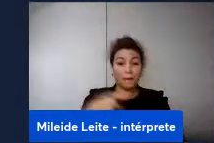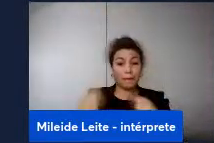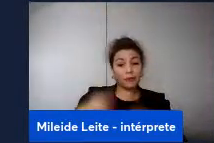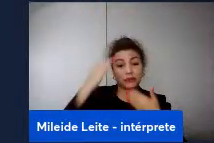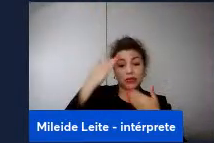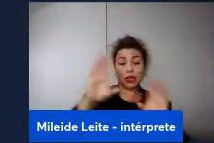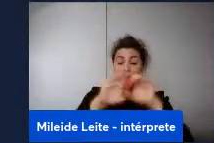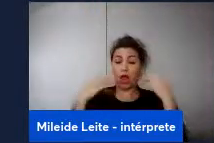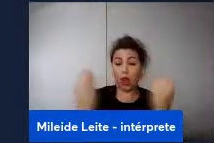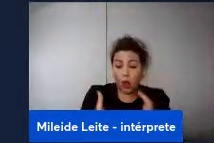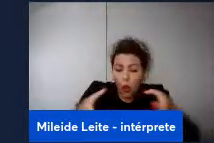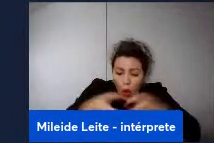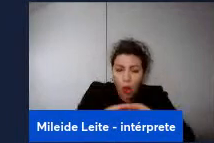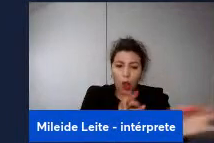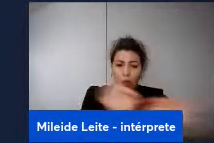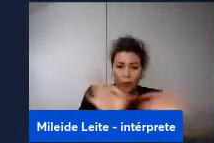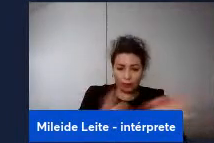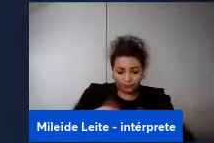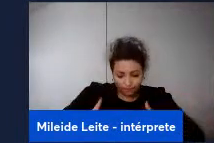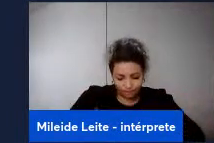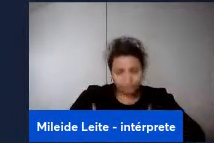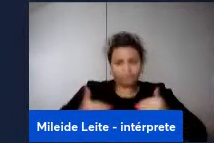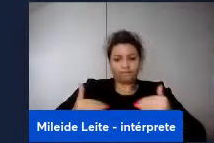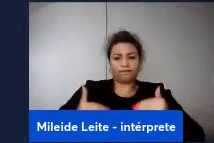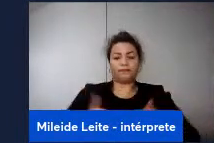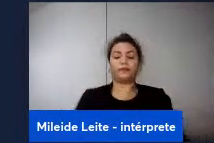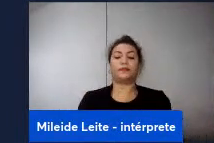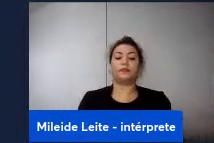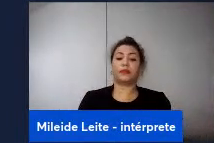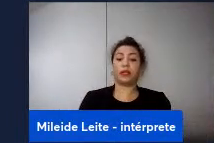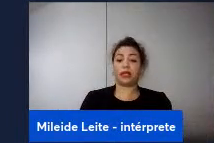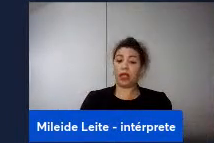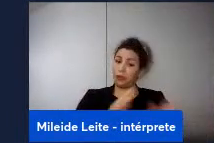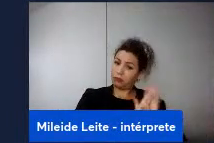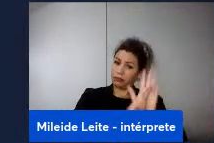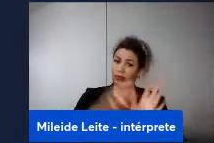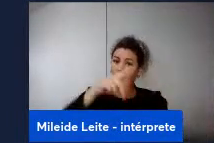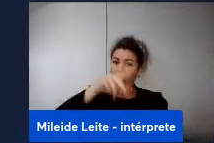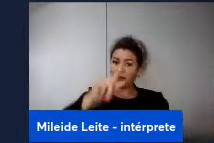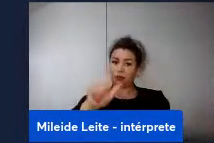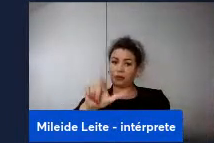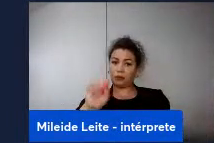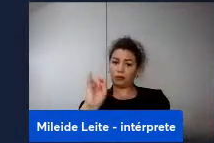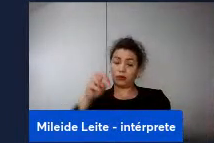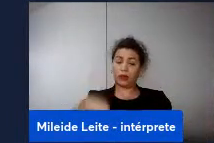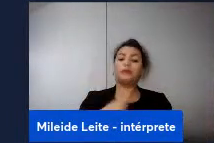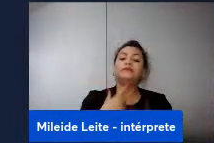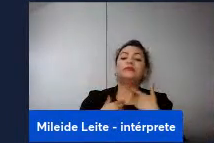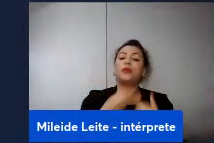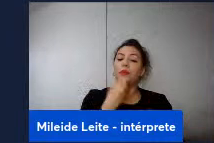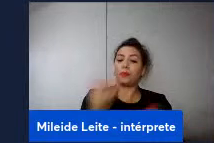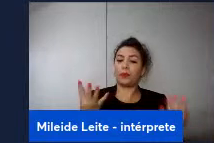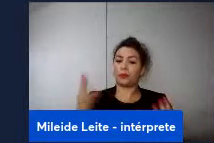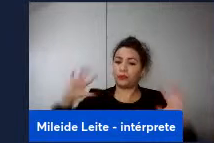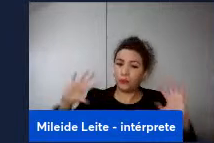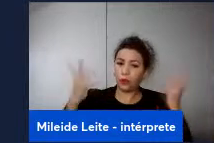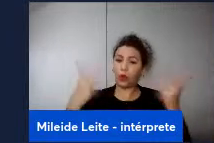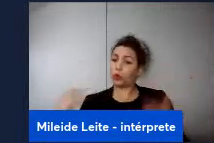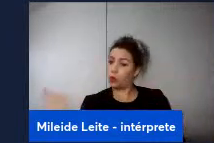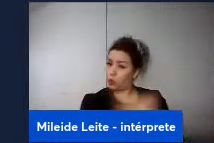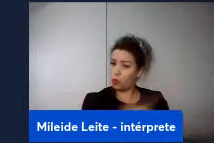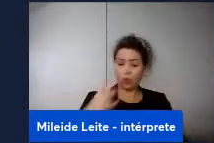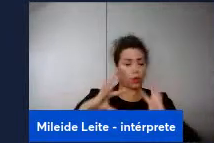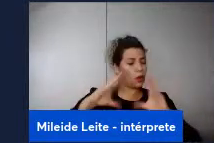comissão organizadora pela iniciativa. Em nome do PPGLIM, desejo a todos um excelente evento, que todos nós